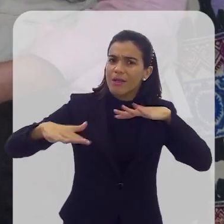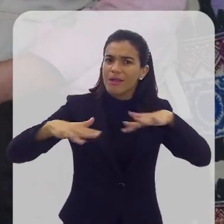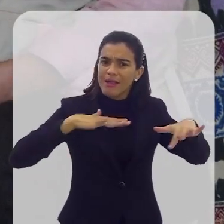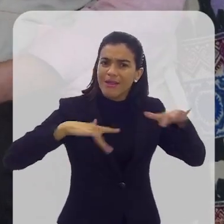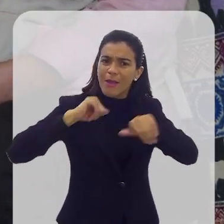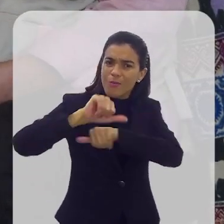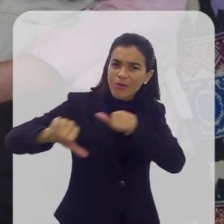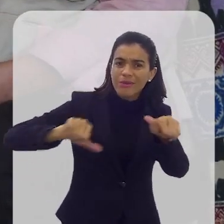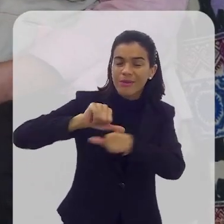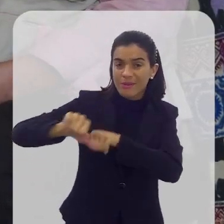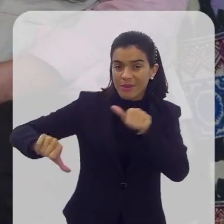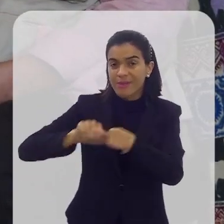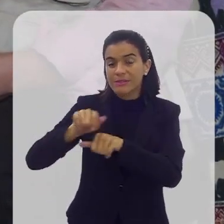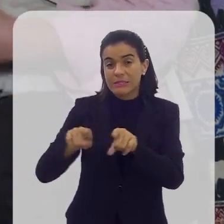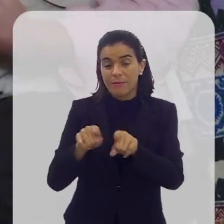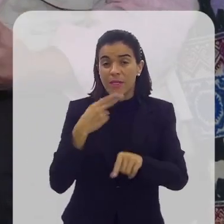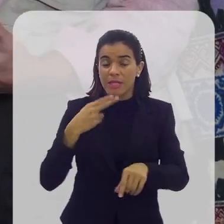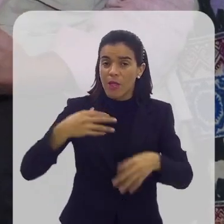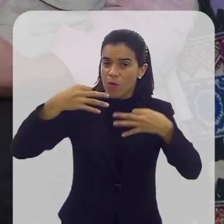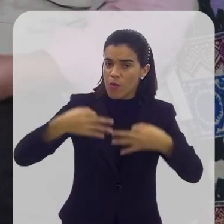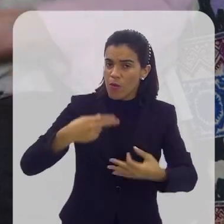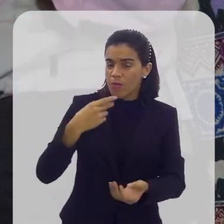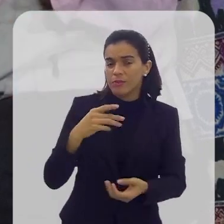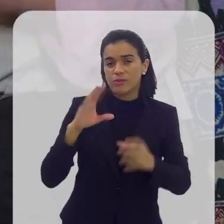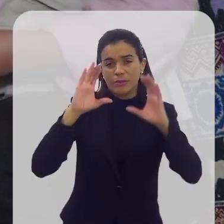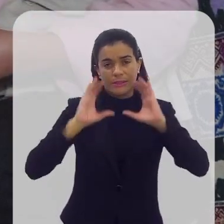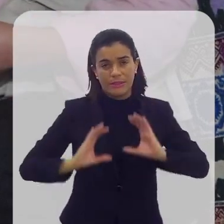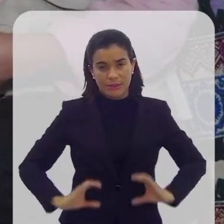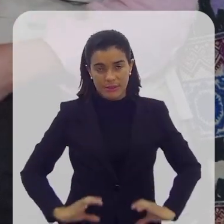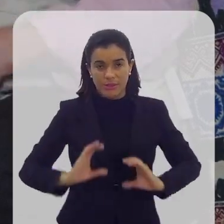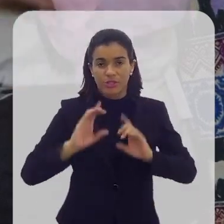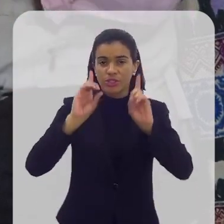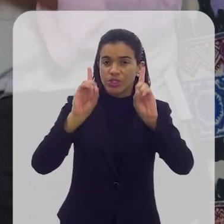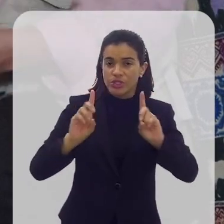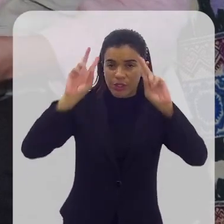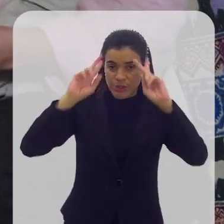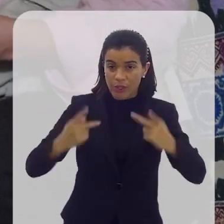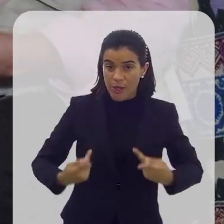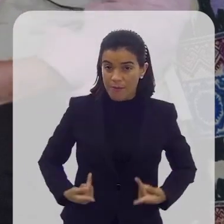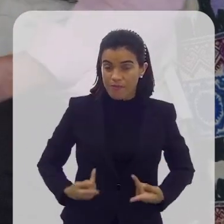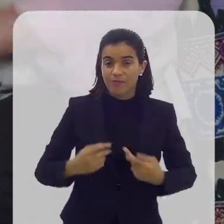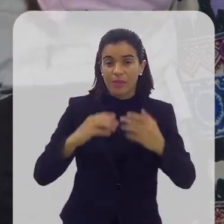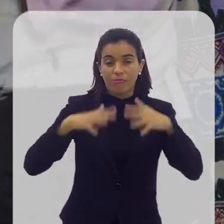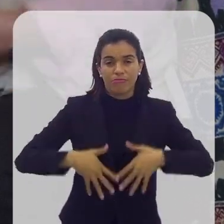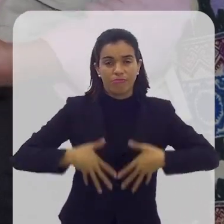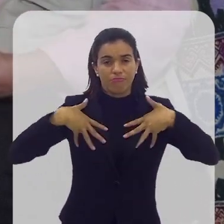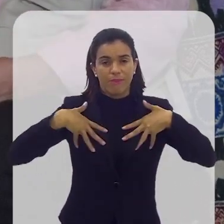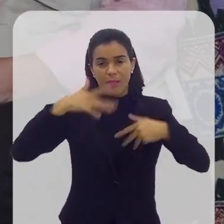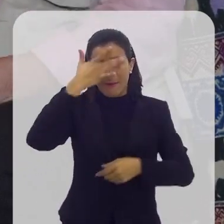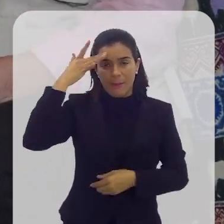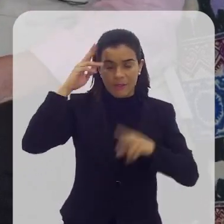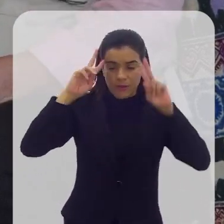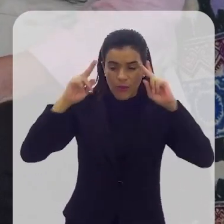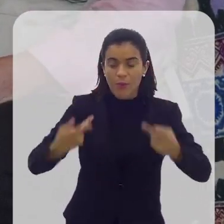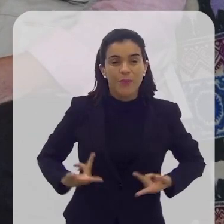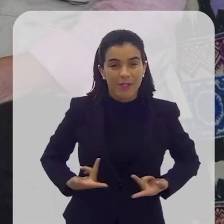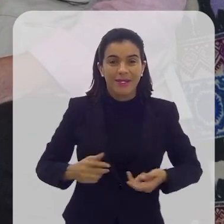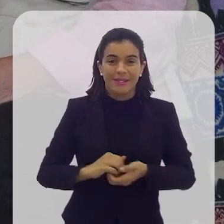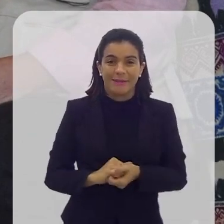ilustres moradores aqui do Palácio do Catete e deixou suas marcas. No jardim tem uma